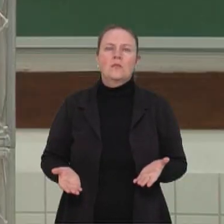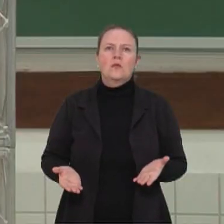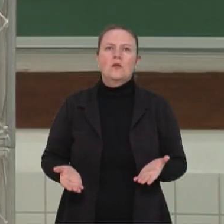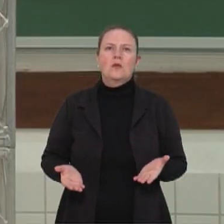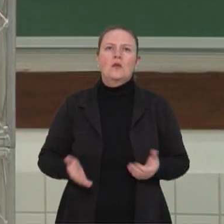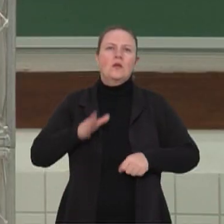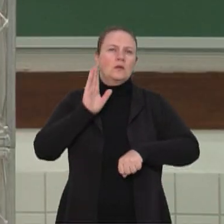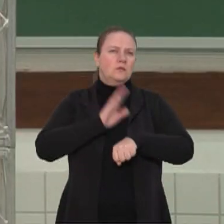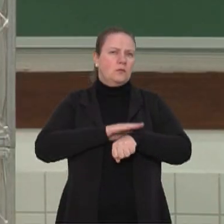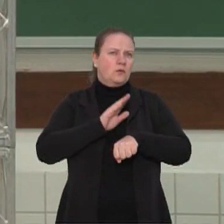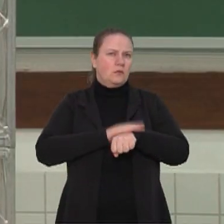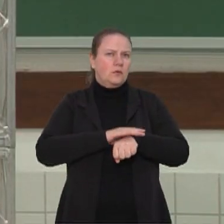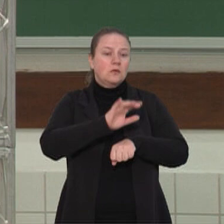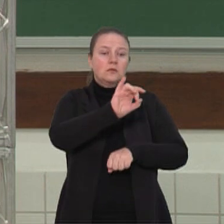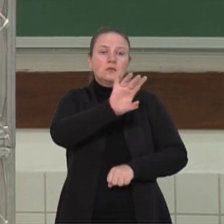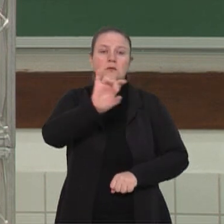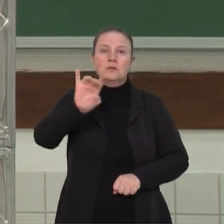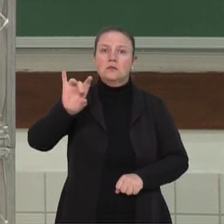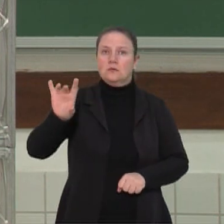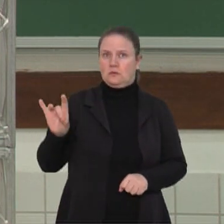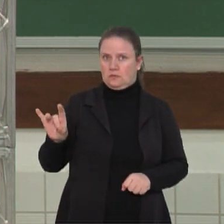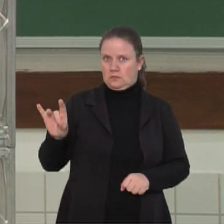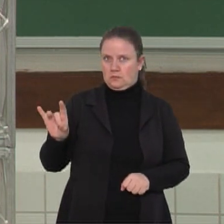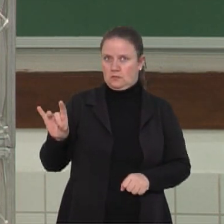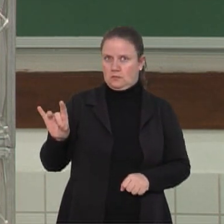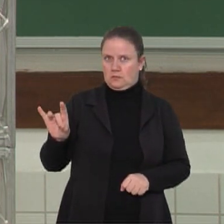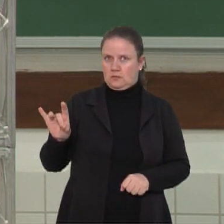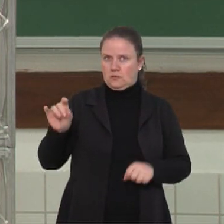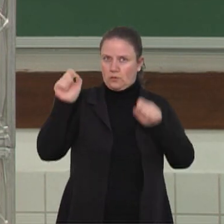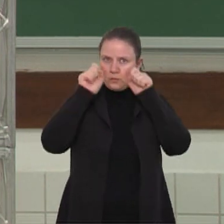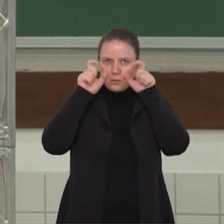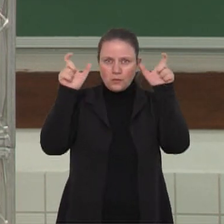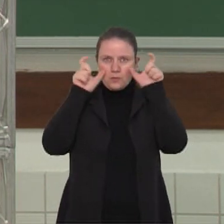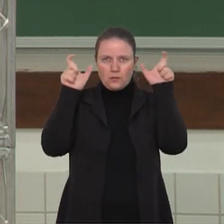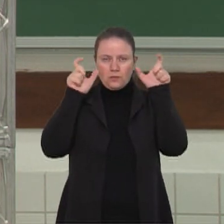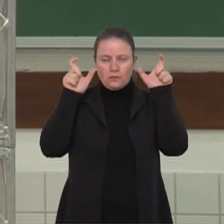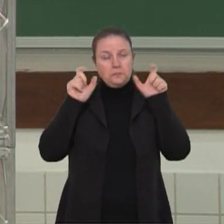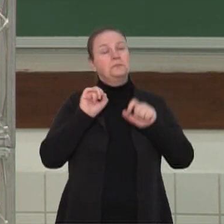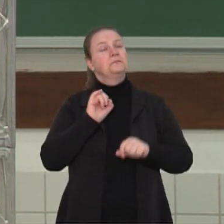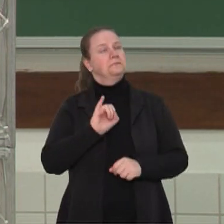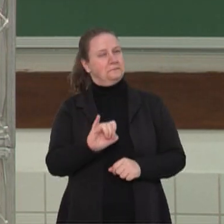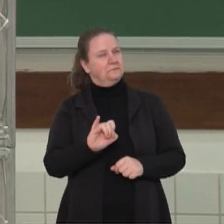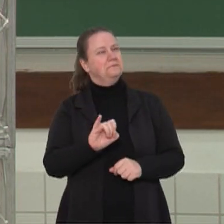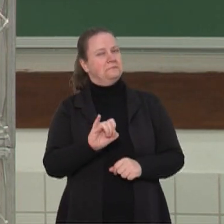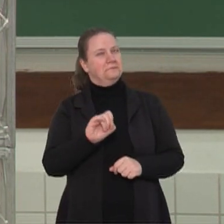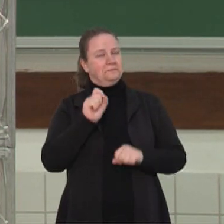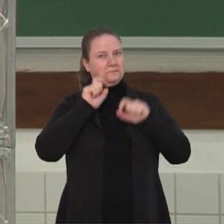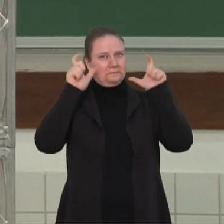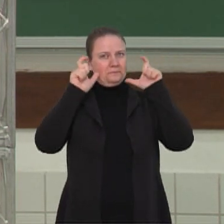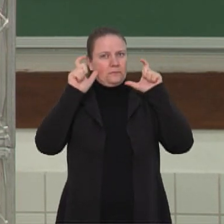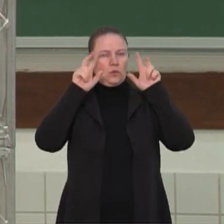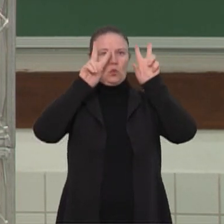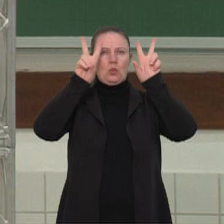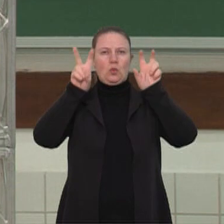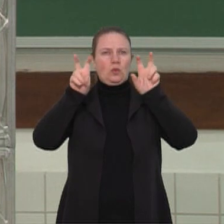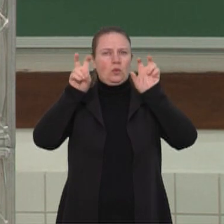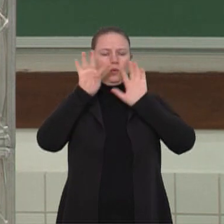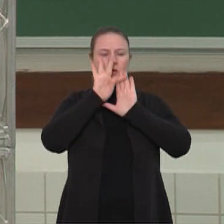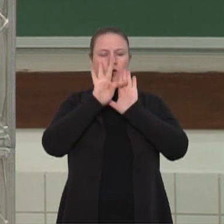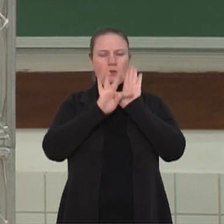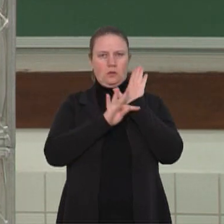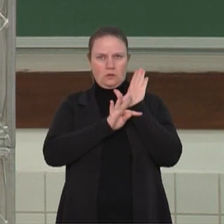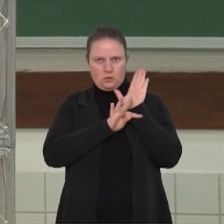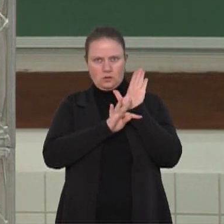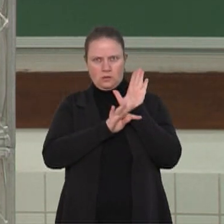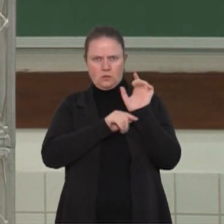Vamos agora, vocês em casa. Vamos ver se vocês prestaram atenção aí. Qual o assunto tratado nesse texto?